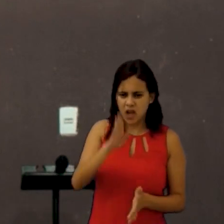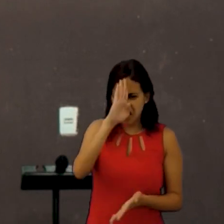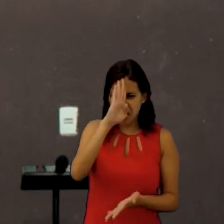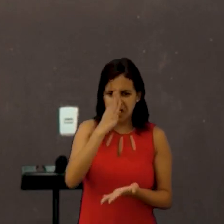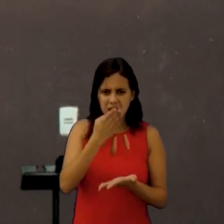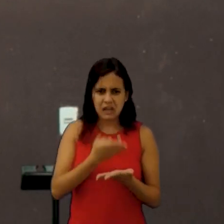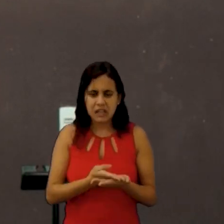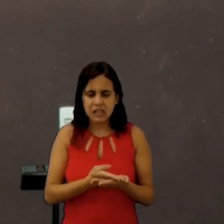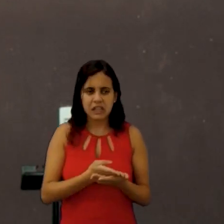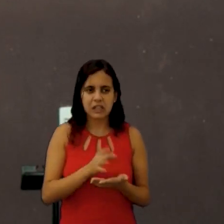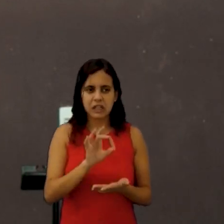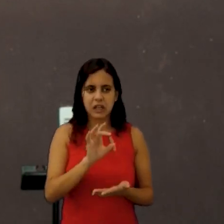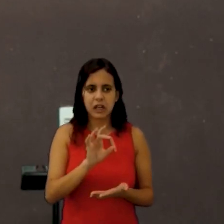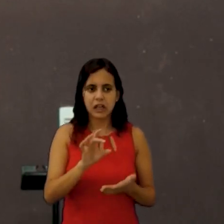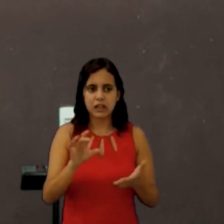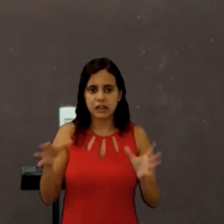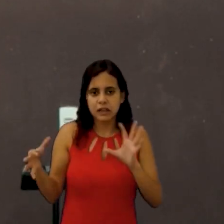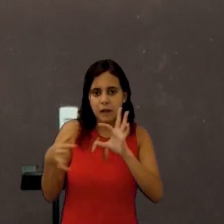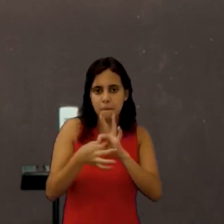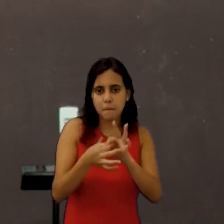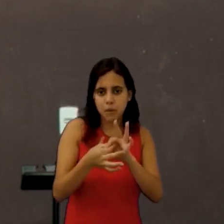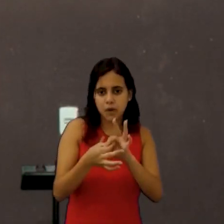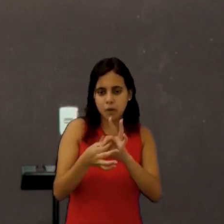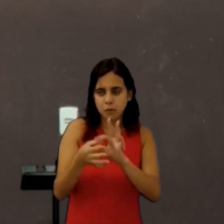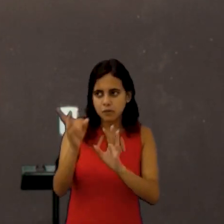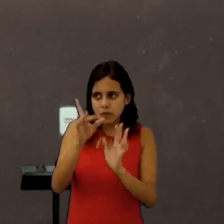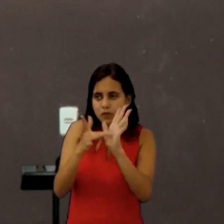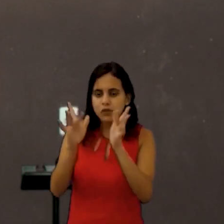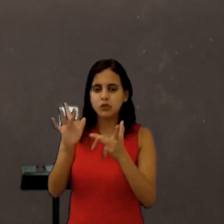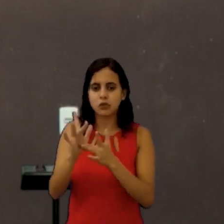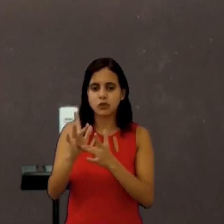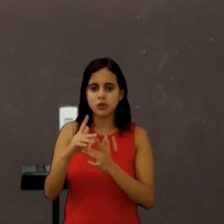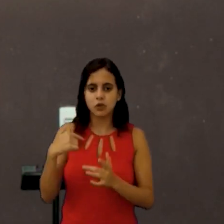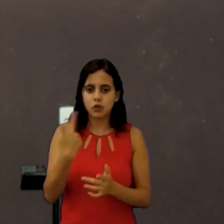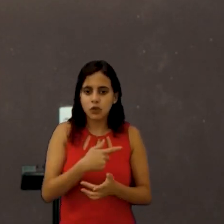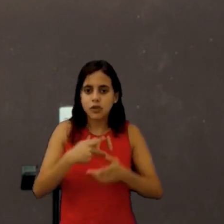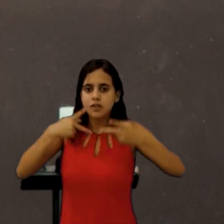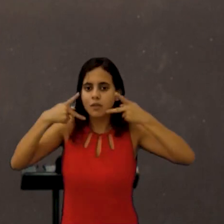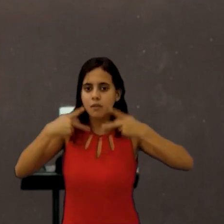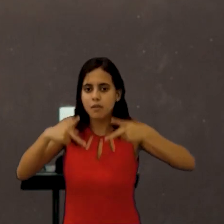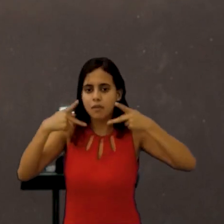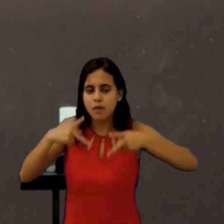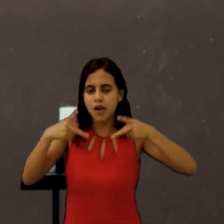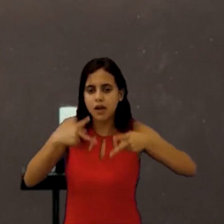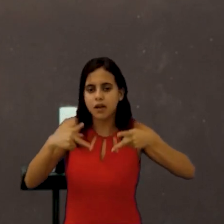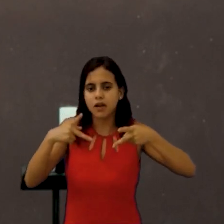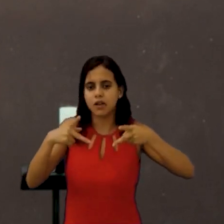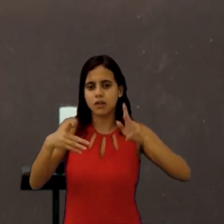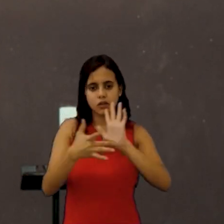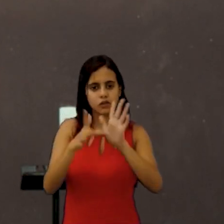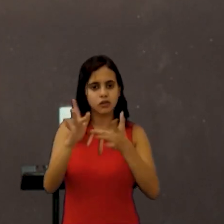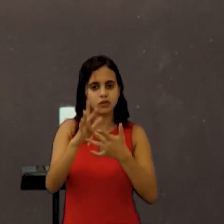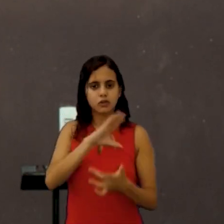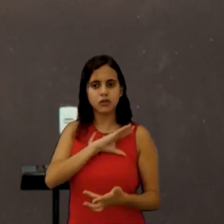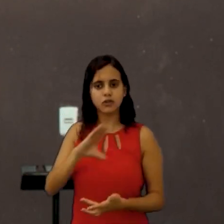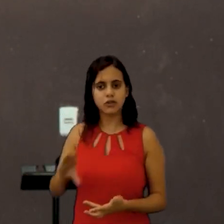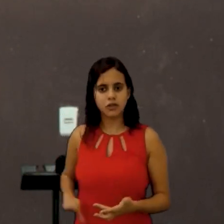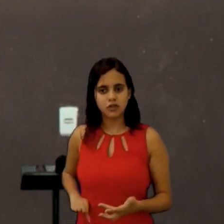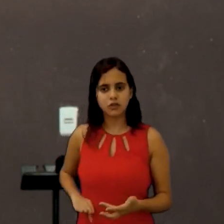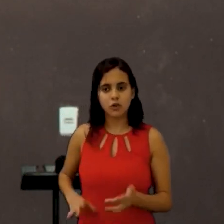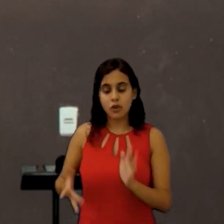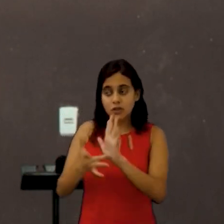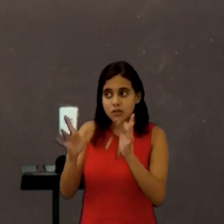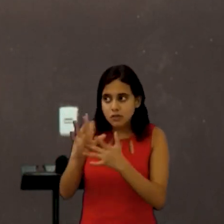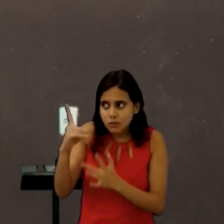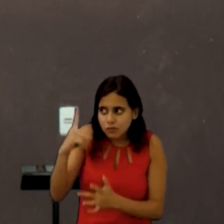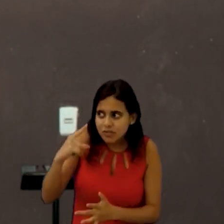da reconciliação. Portanto, somos embaixadores em nome de Cristo, como se Deus exortasse por meio de